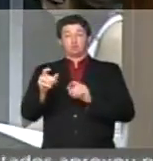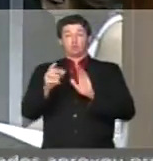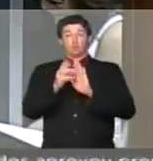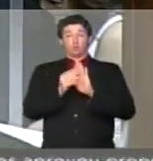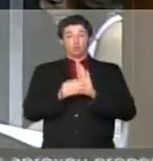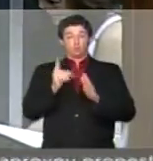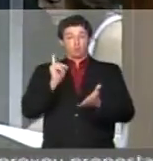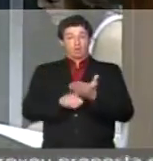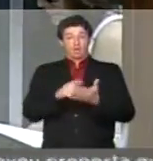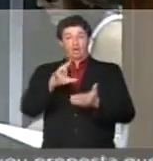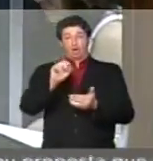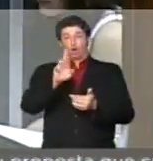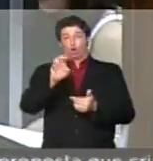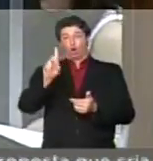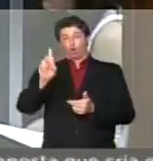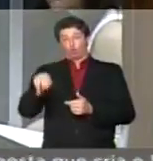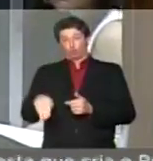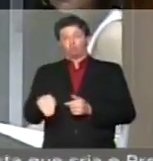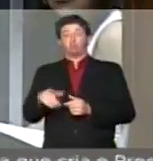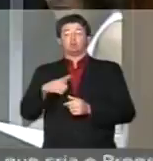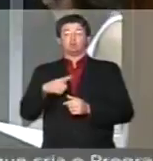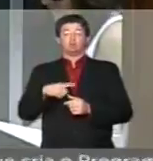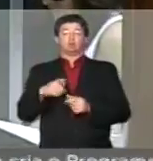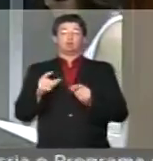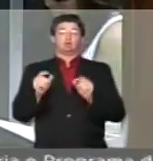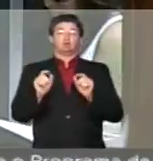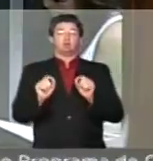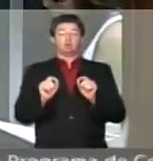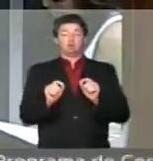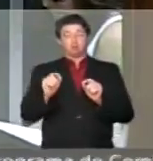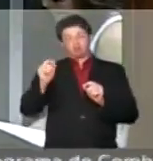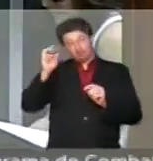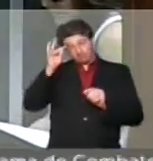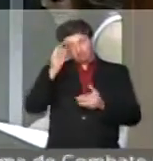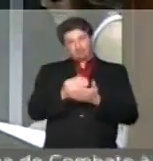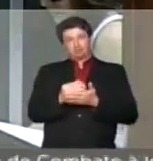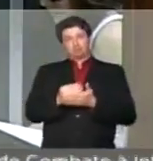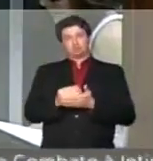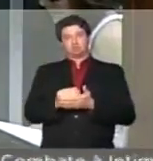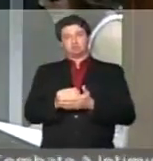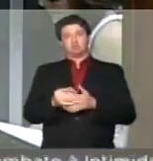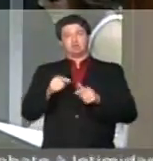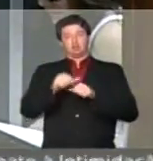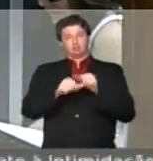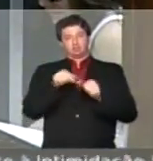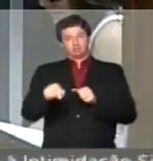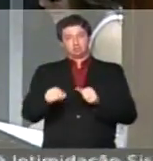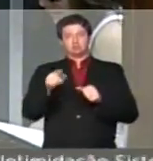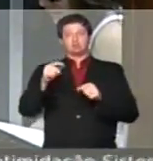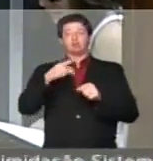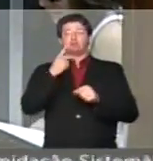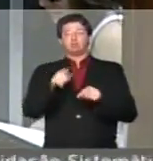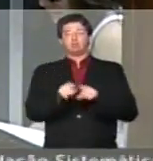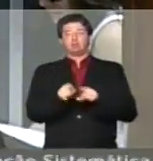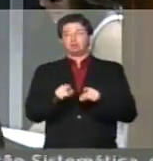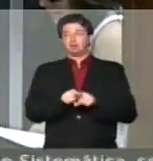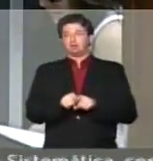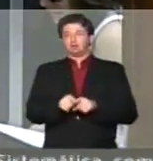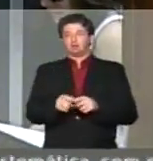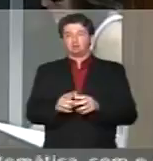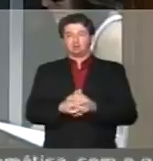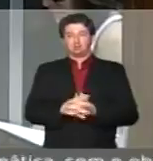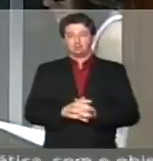do acórdão abrangerá a análise dos fundamentos relevantes à tese jurídica. Essa alteração reforça o